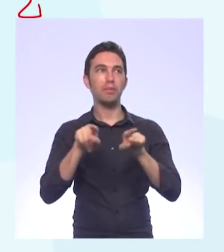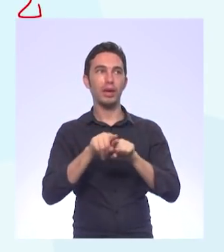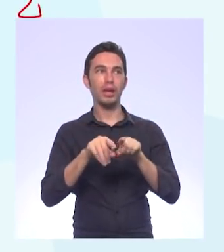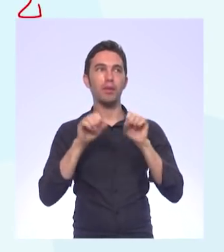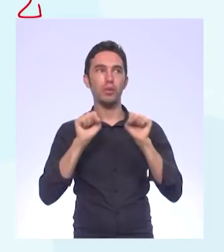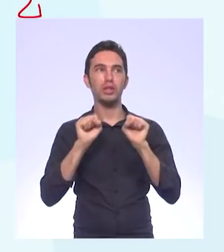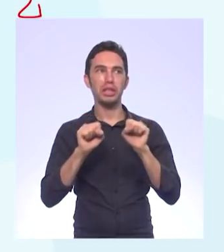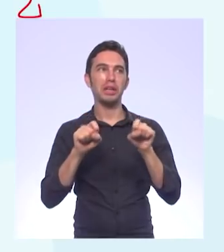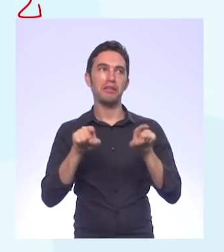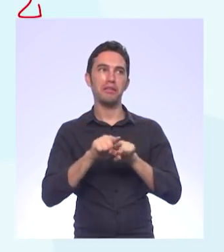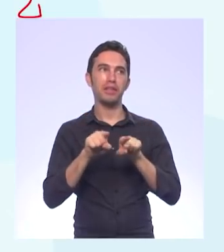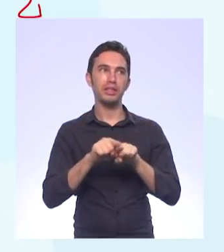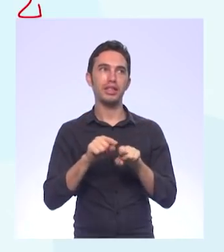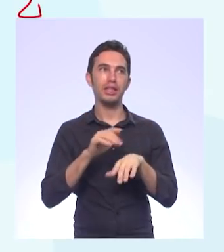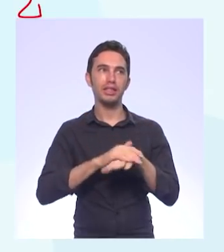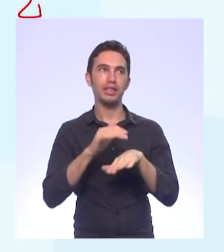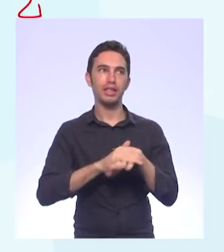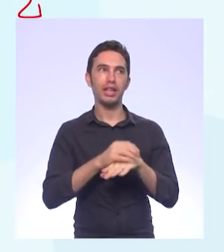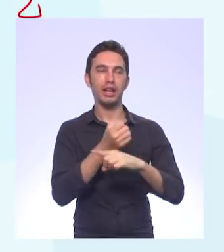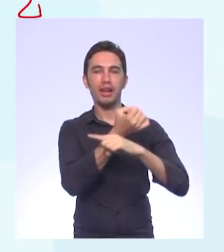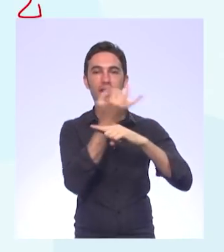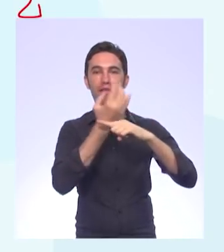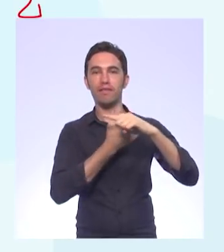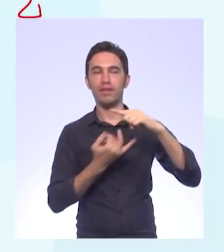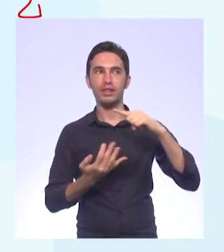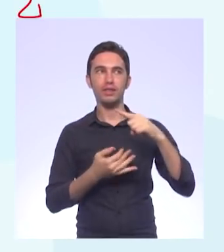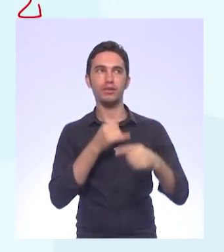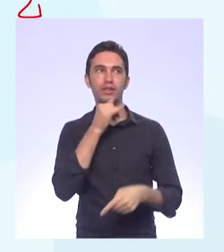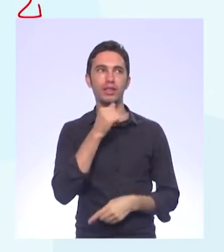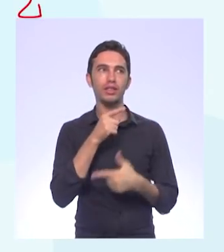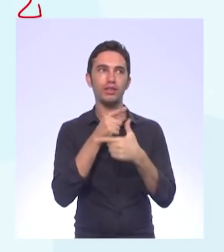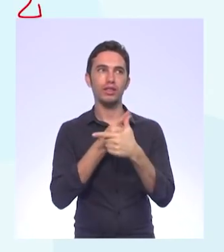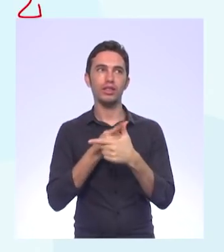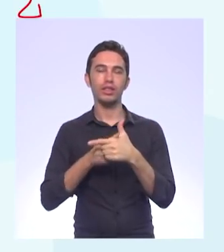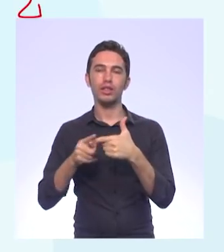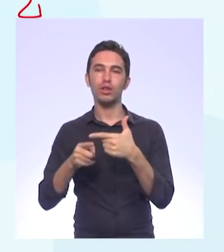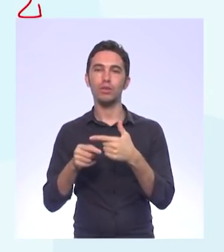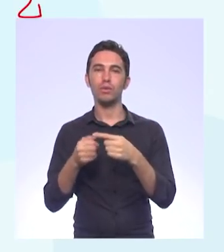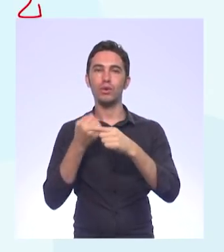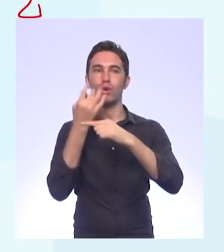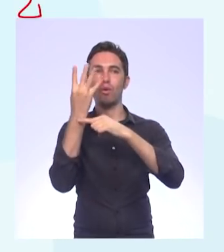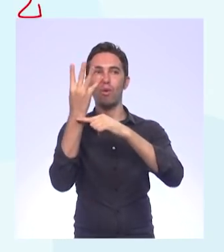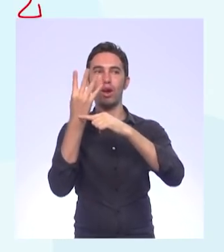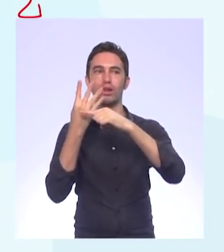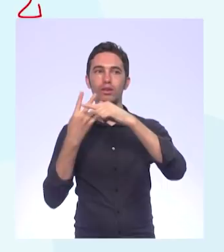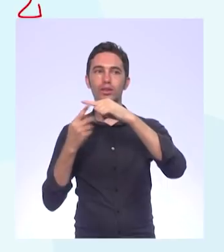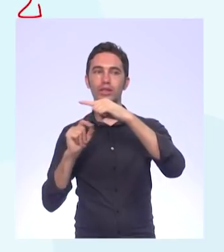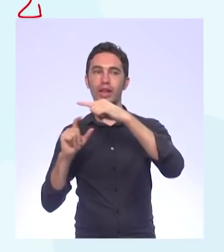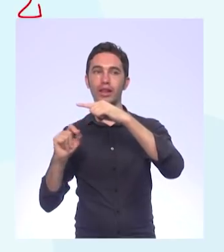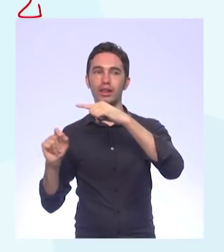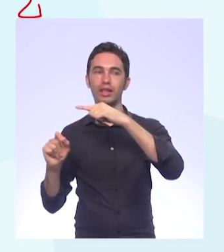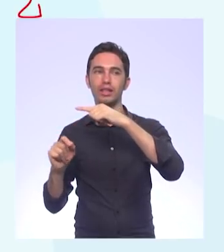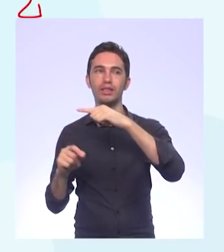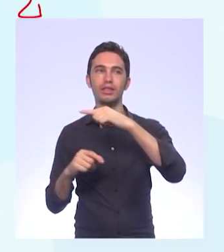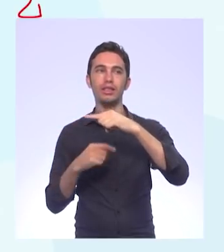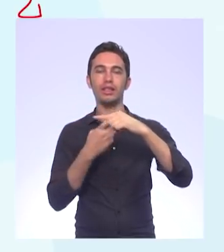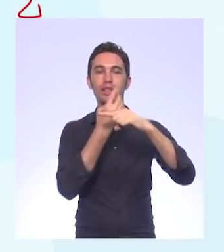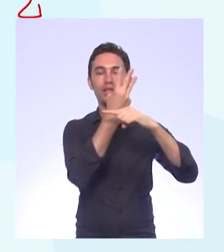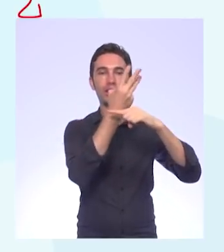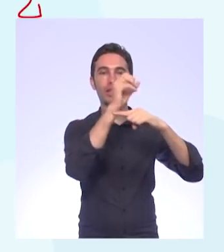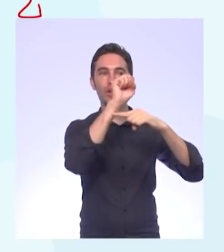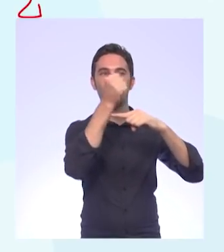feito na forma fracionária dividida por quatro centésimos Oi e aí a gente podia fazer assim né